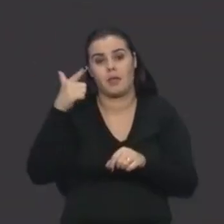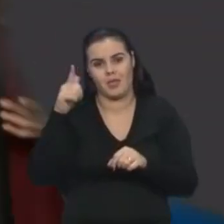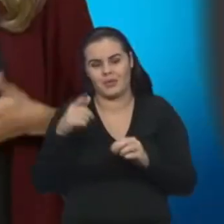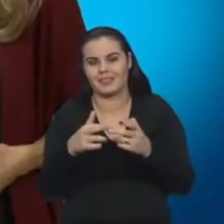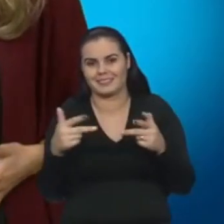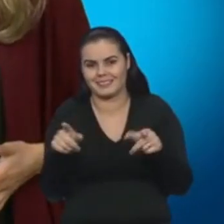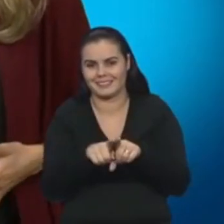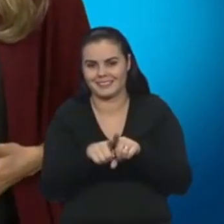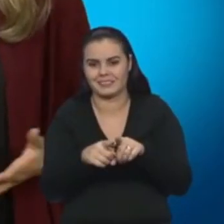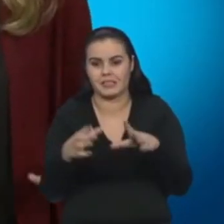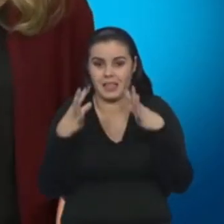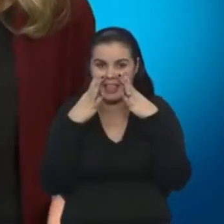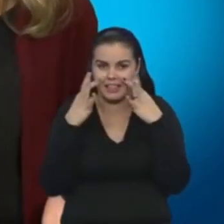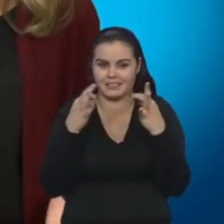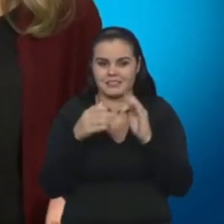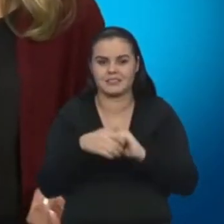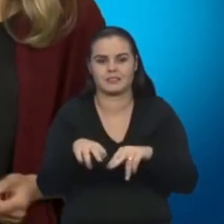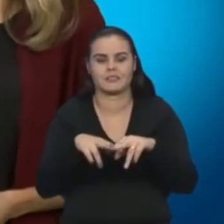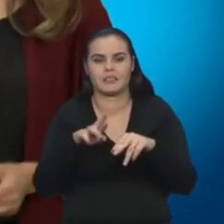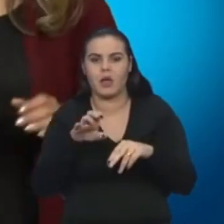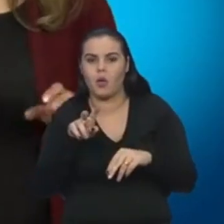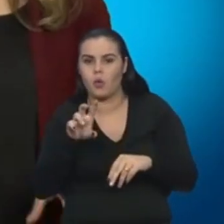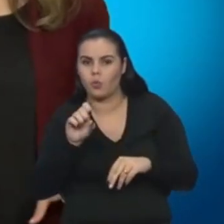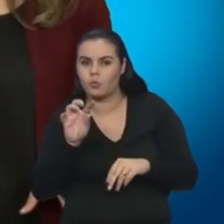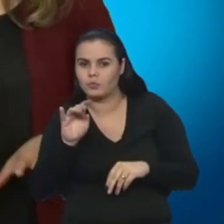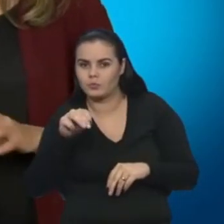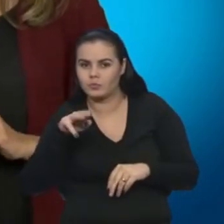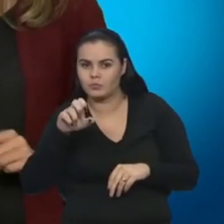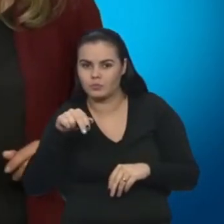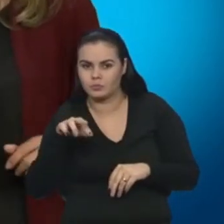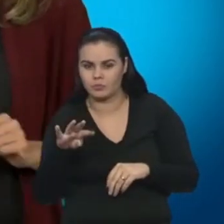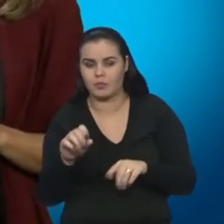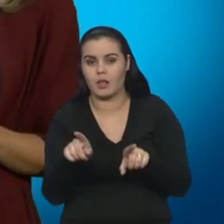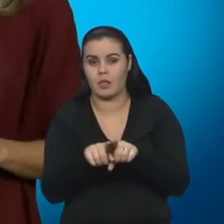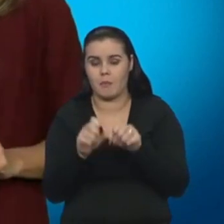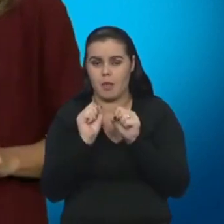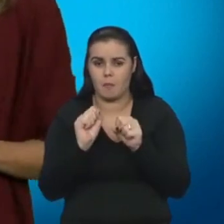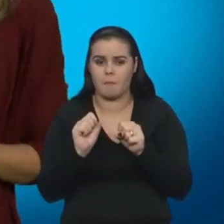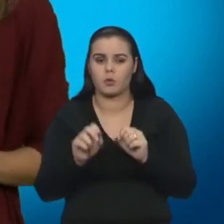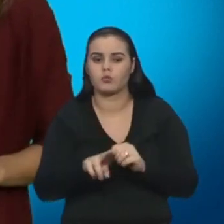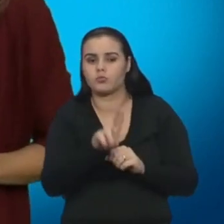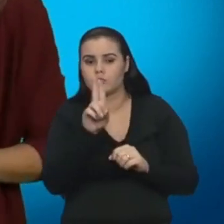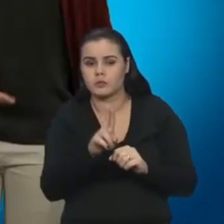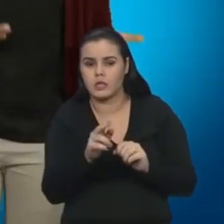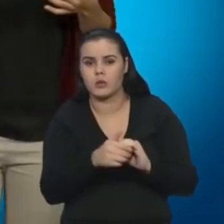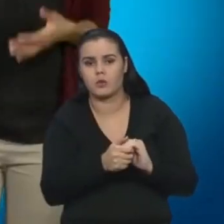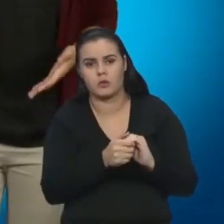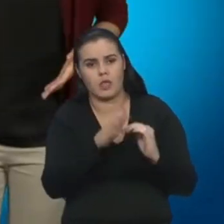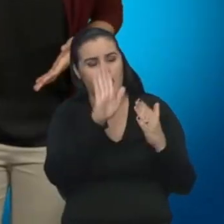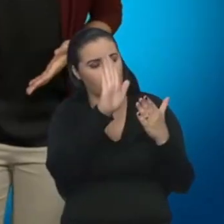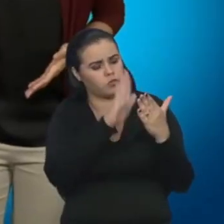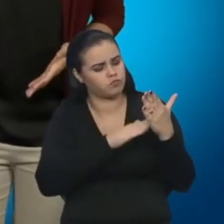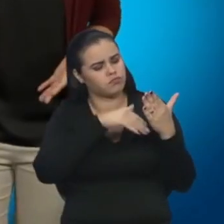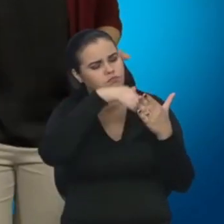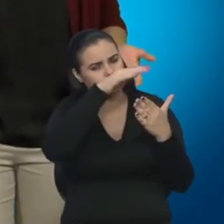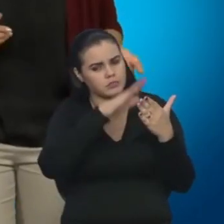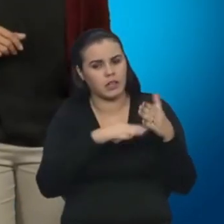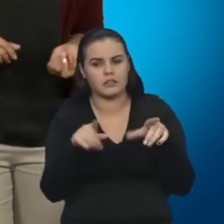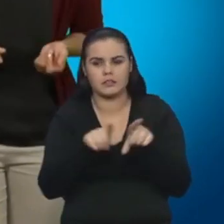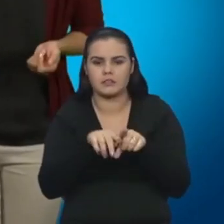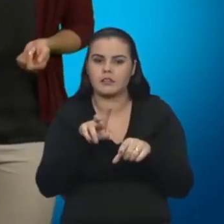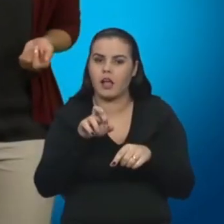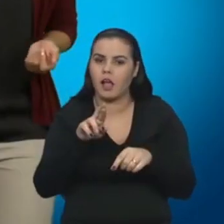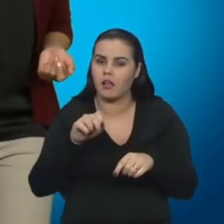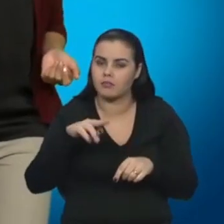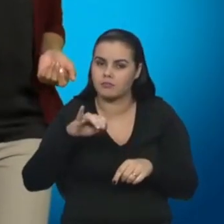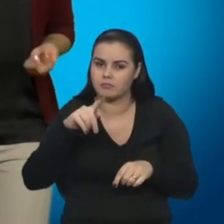aspectos. No revestimento de pisos e paredes, também podem ser aplicados tintas e vernizes. Tanto as tintas quanto os